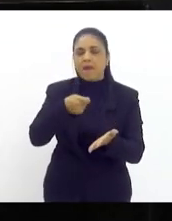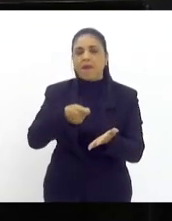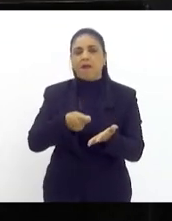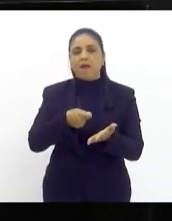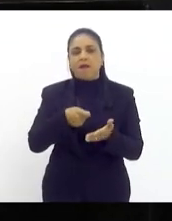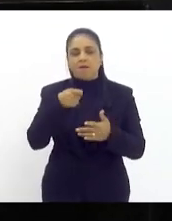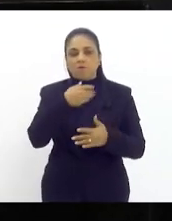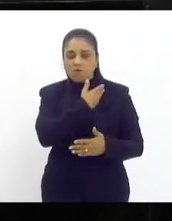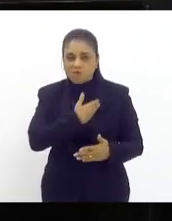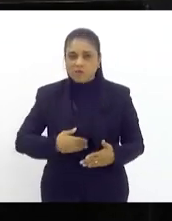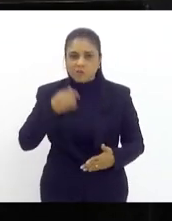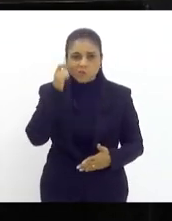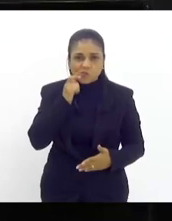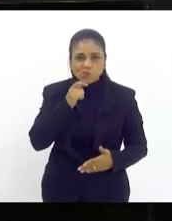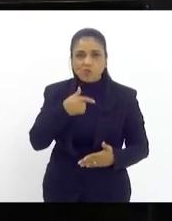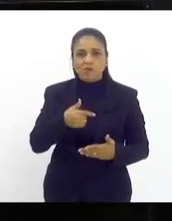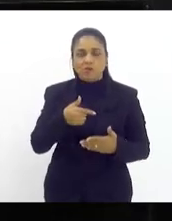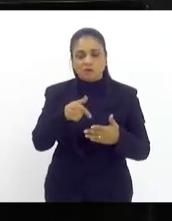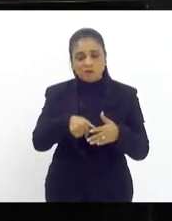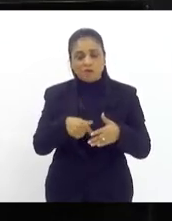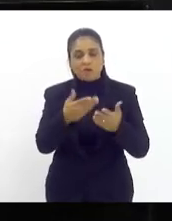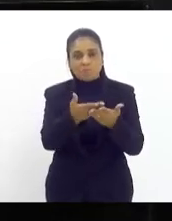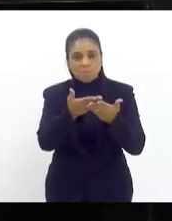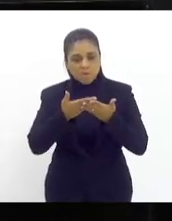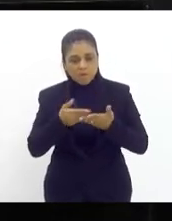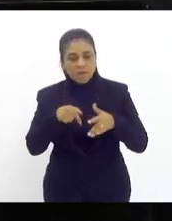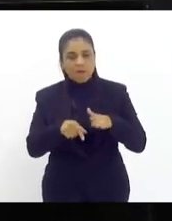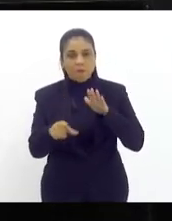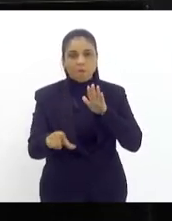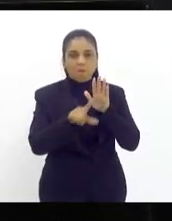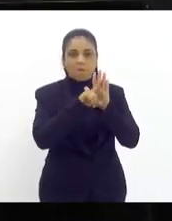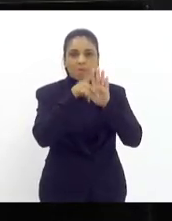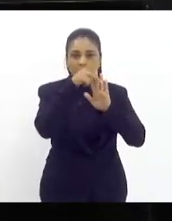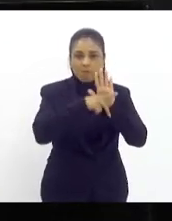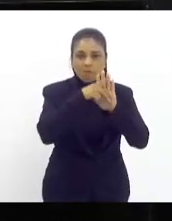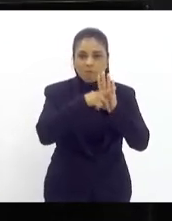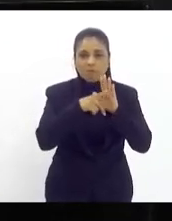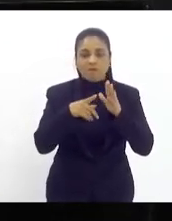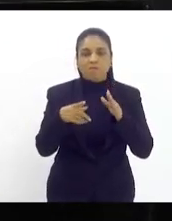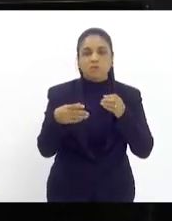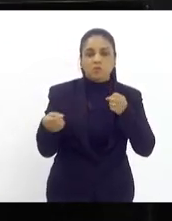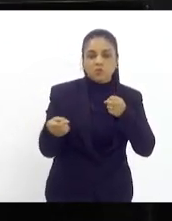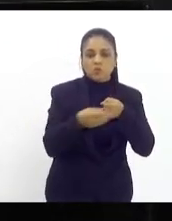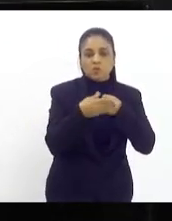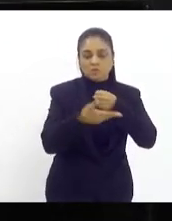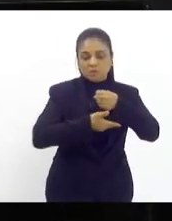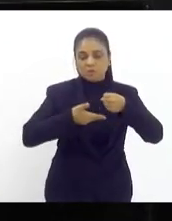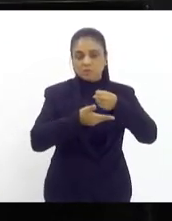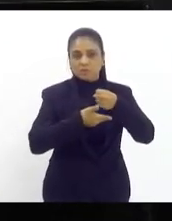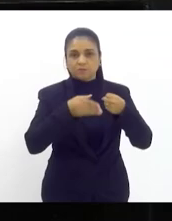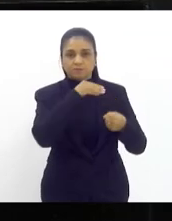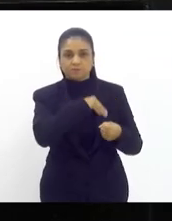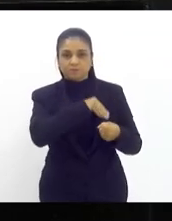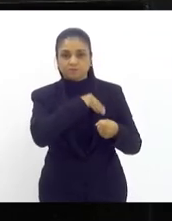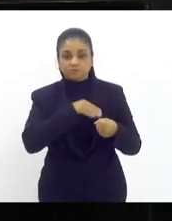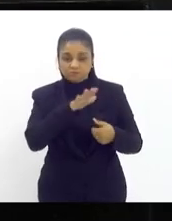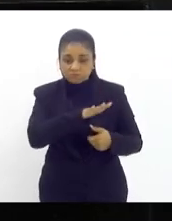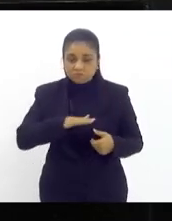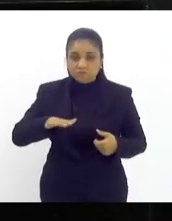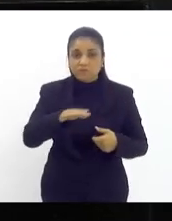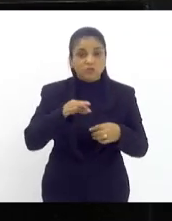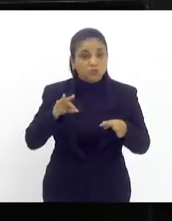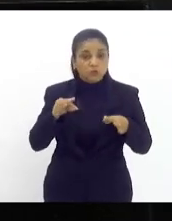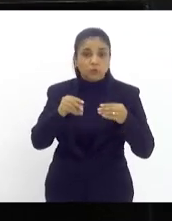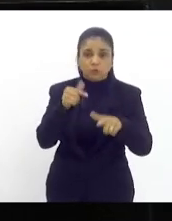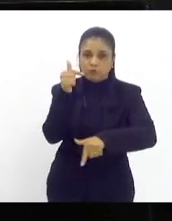mande para essa casa um projeto de lei atualizando o piso salarial Regional o governo do estado tem que olhar para